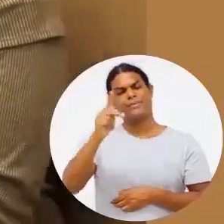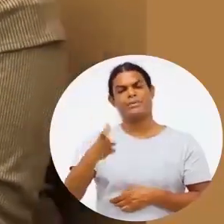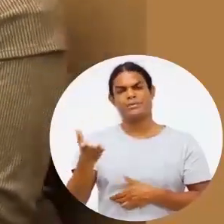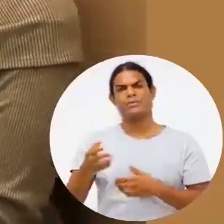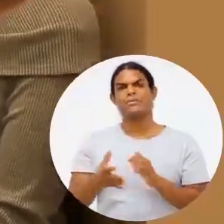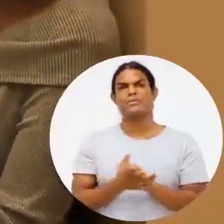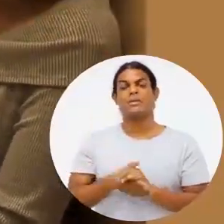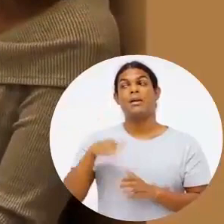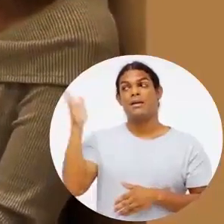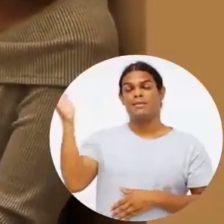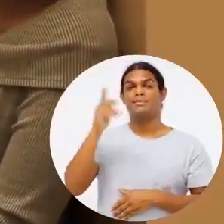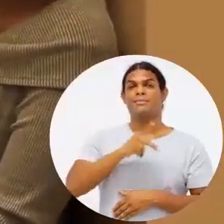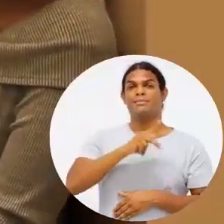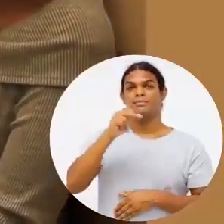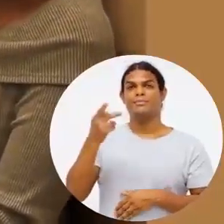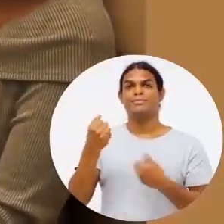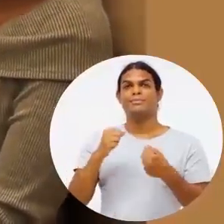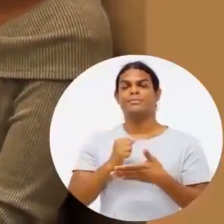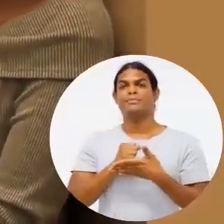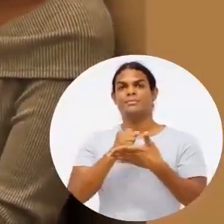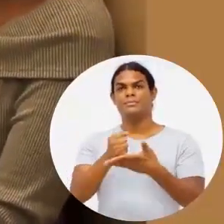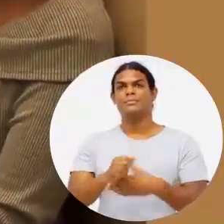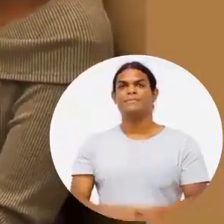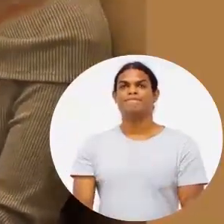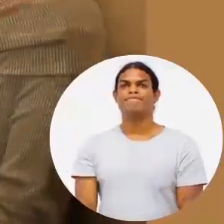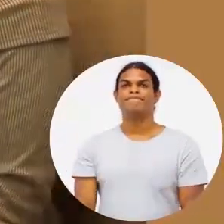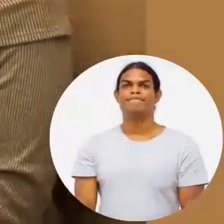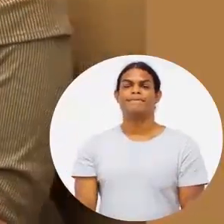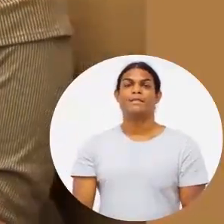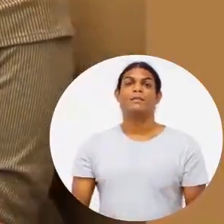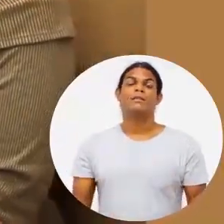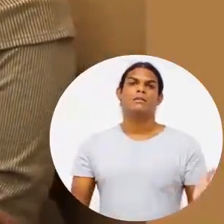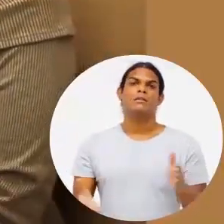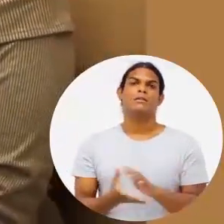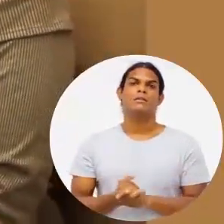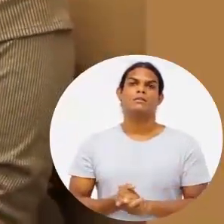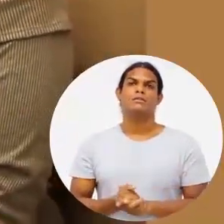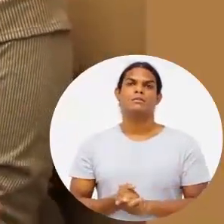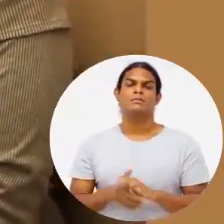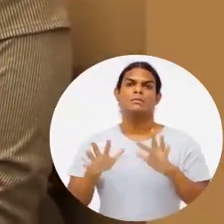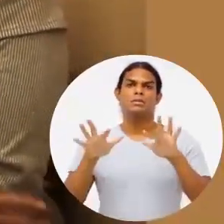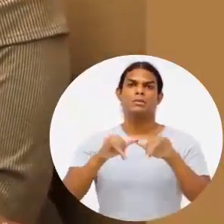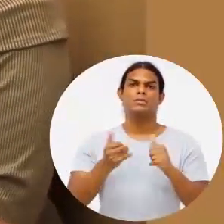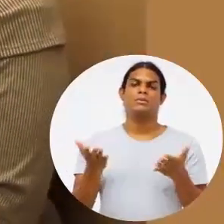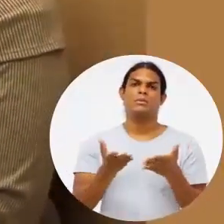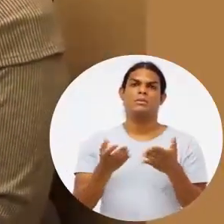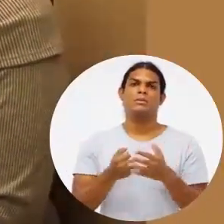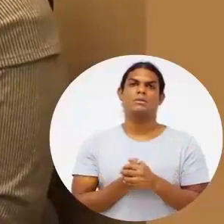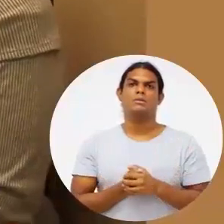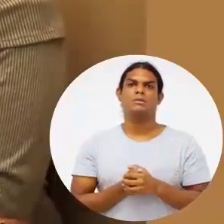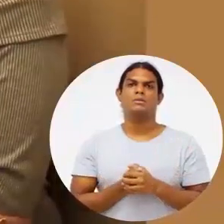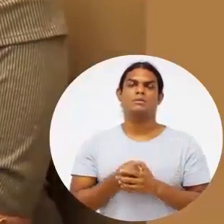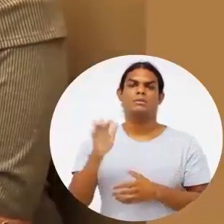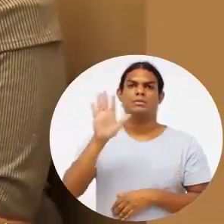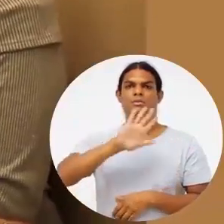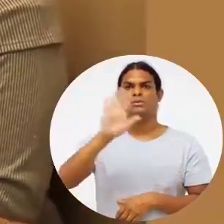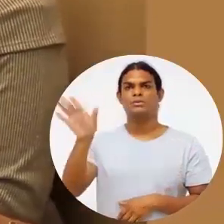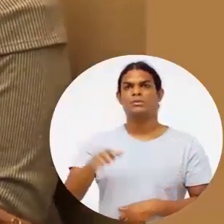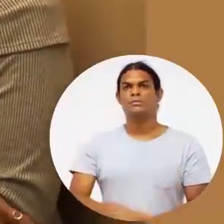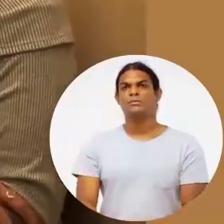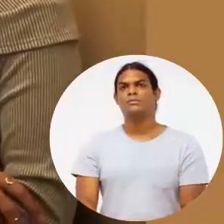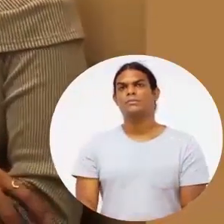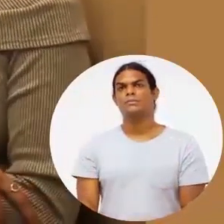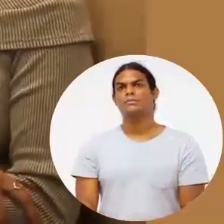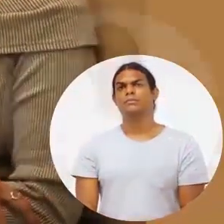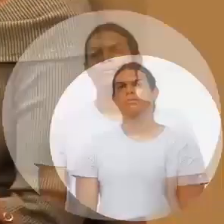Rafa aqui ajuda vocês nessa tarefa. Ok. É isso, gente. Ficamos por aqui. Espero que tenha sido muito bom para vocês também.